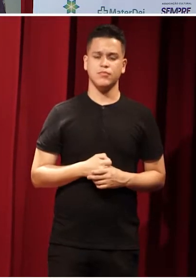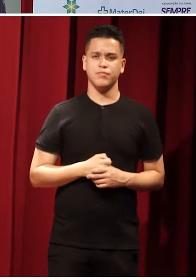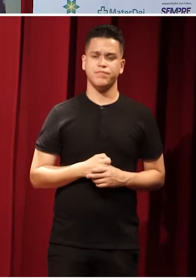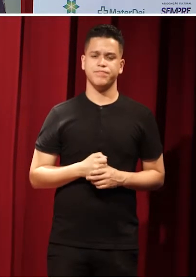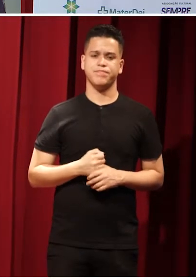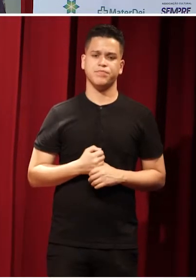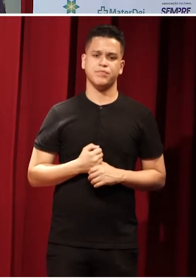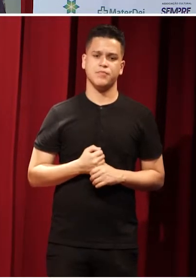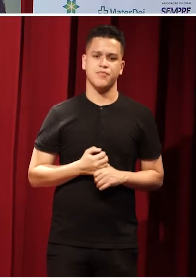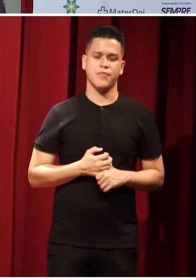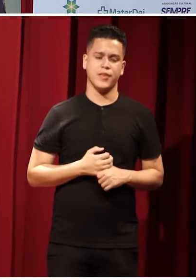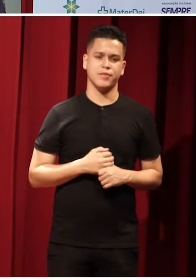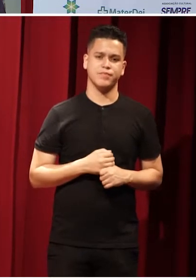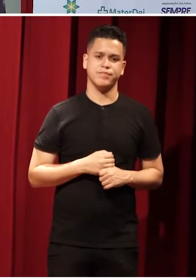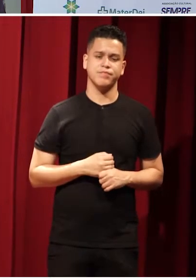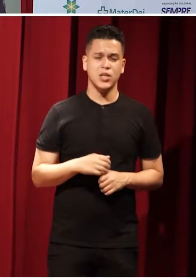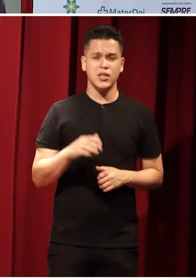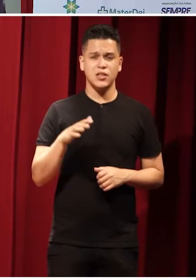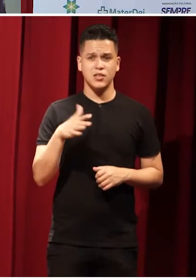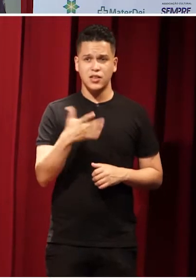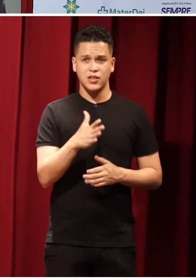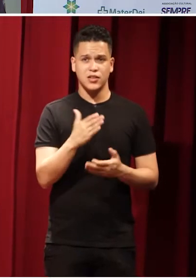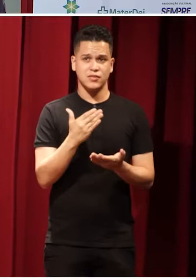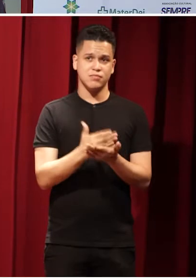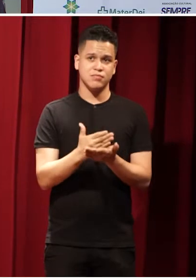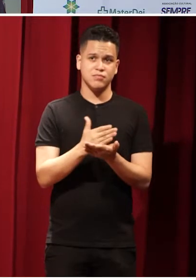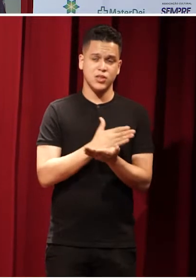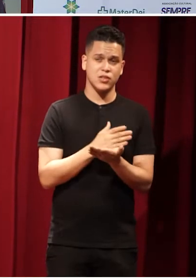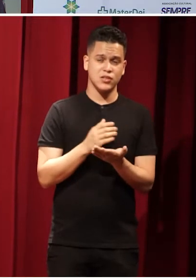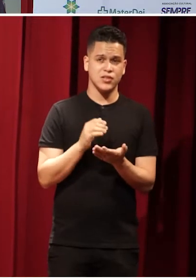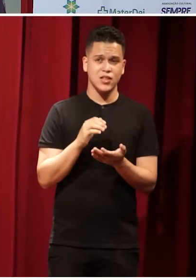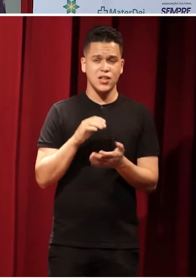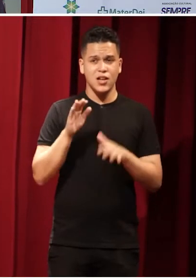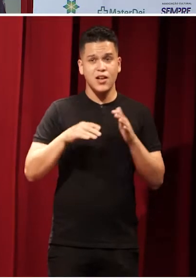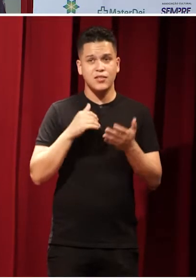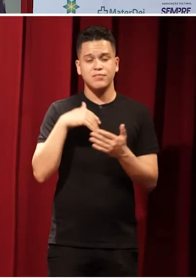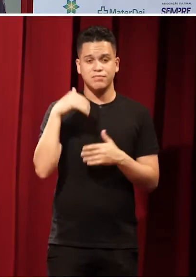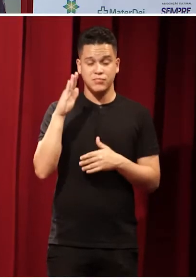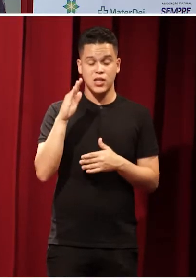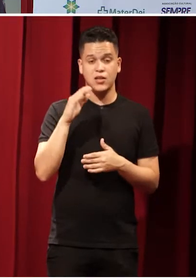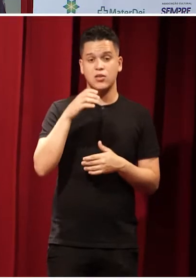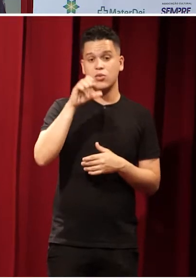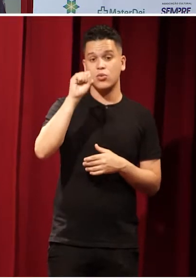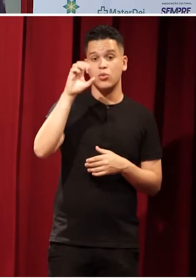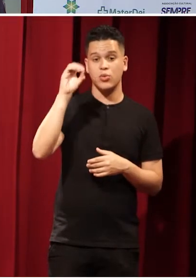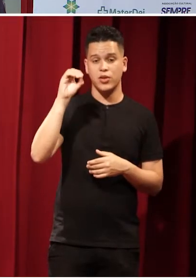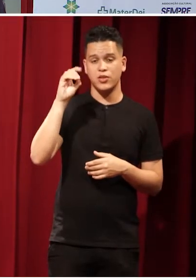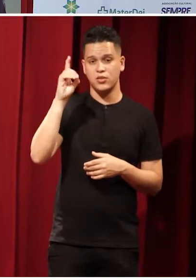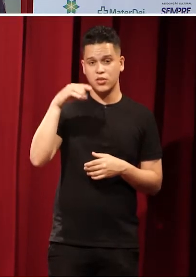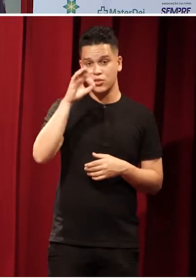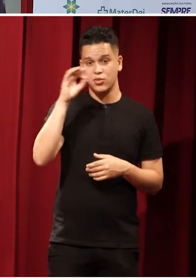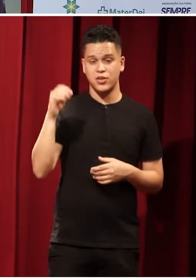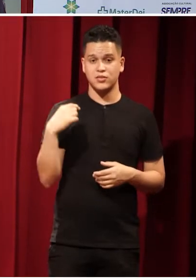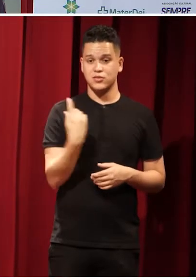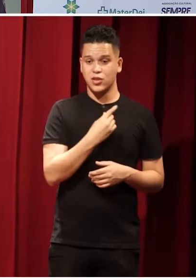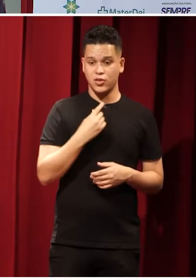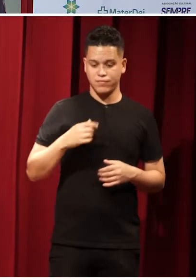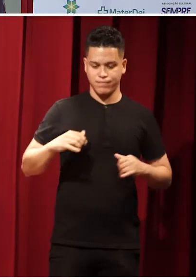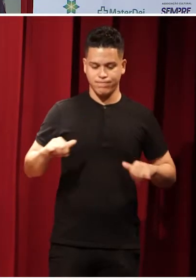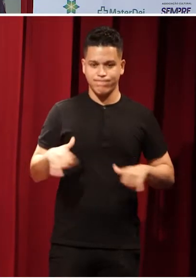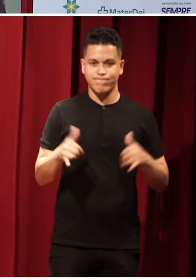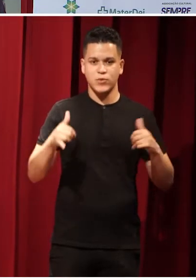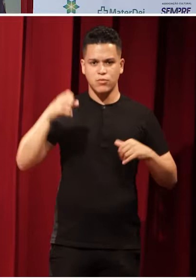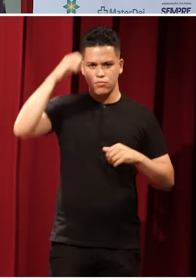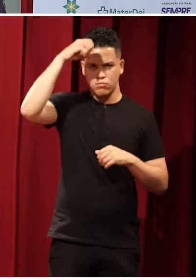que aproximadamente metade, mais da metade, 80% da nossa geração de energia